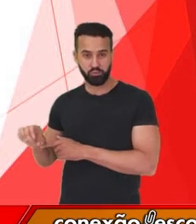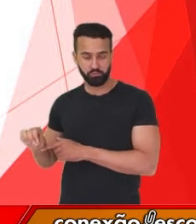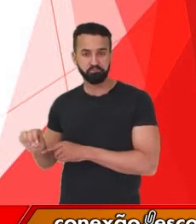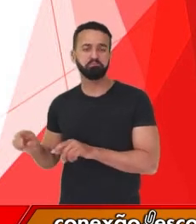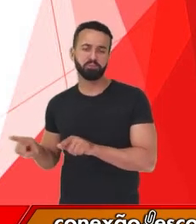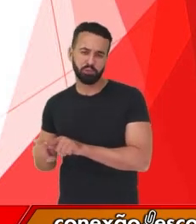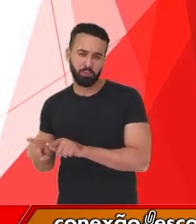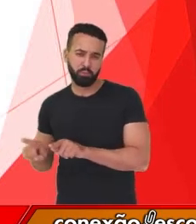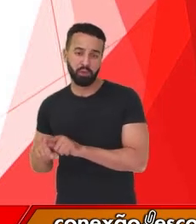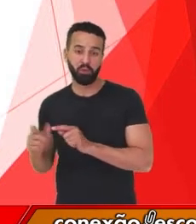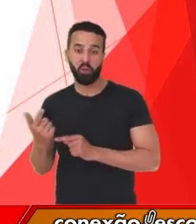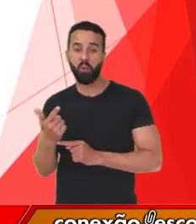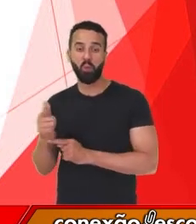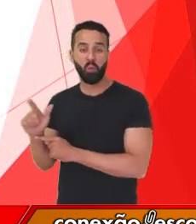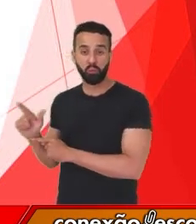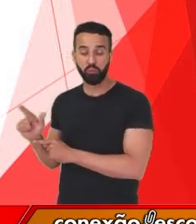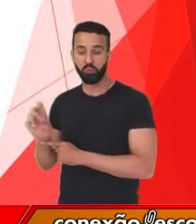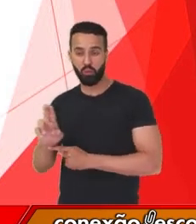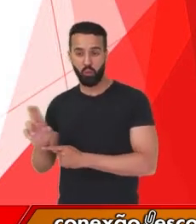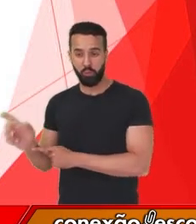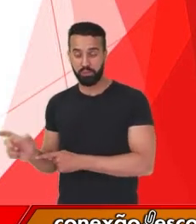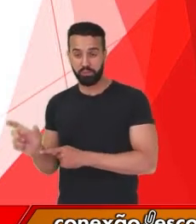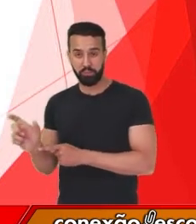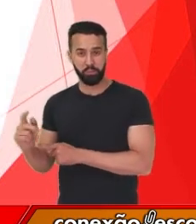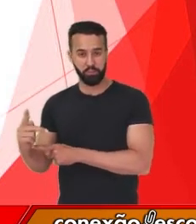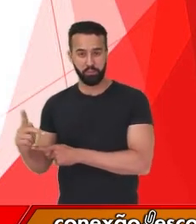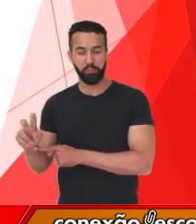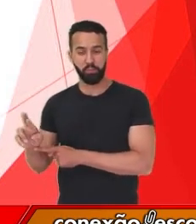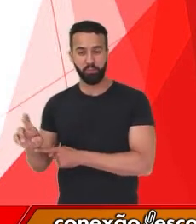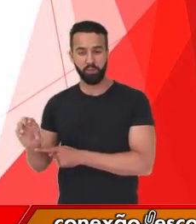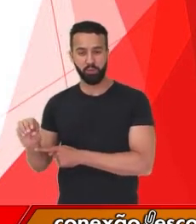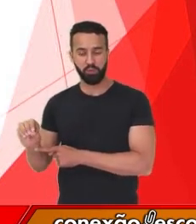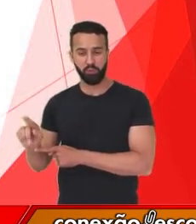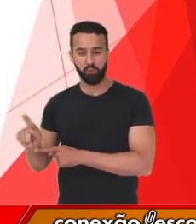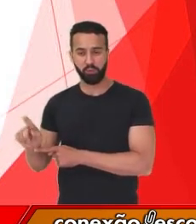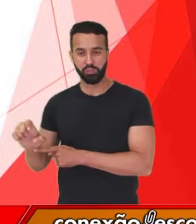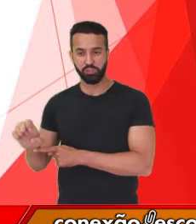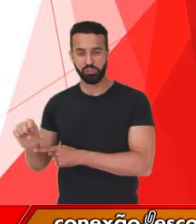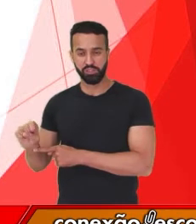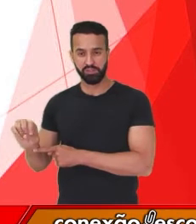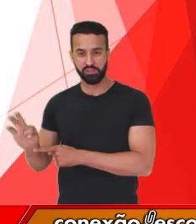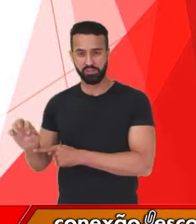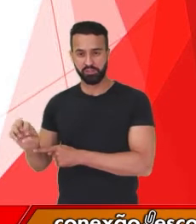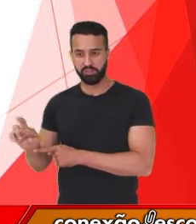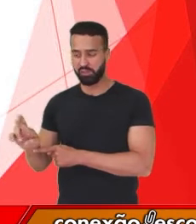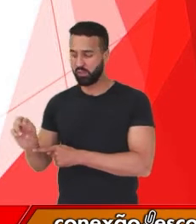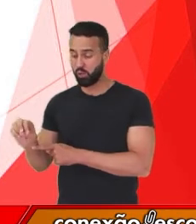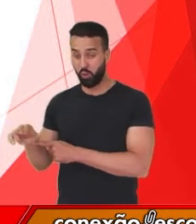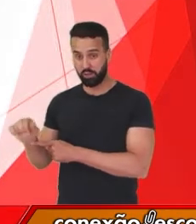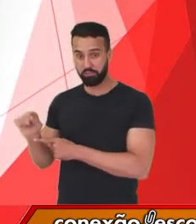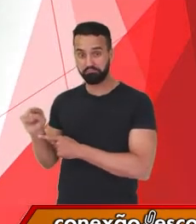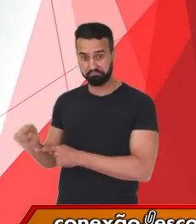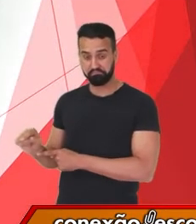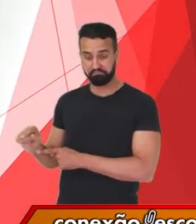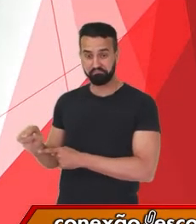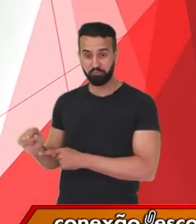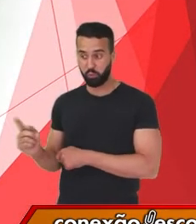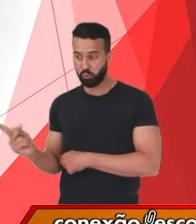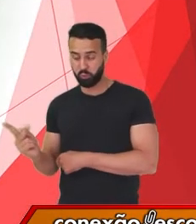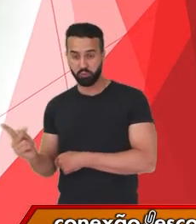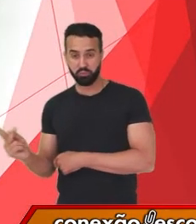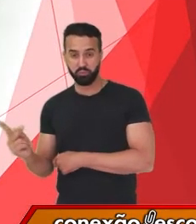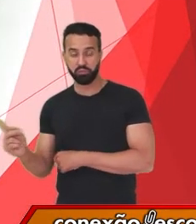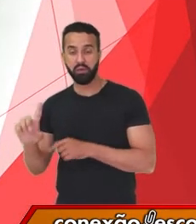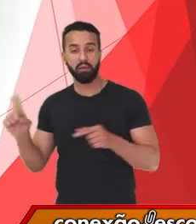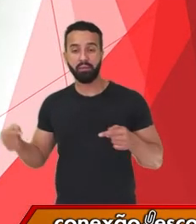outro hormônio chamado progesterona. Tanto um quanto o outro estão intimamente ligados